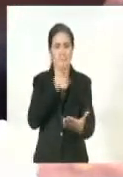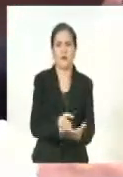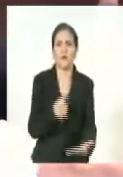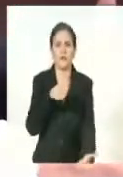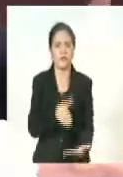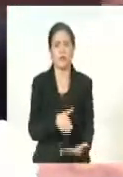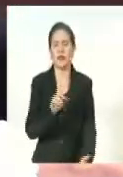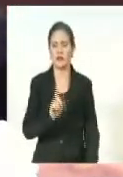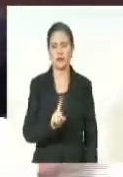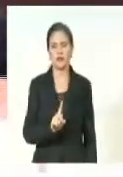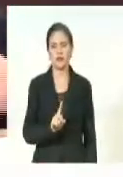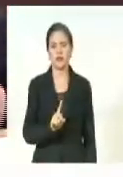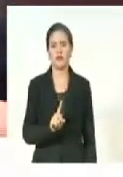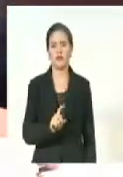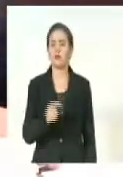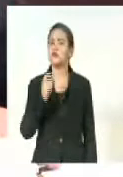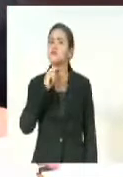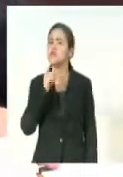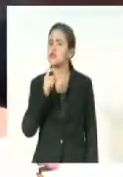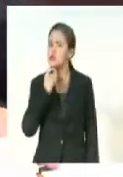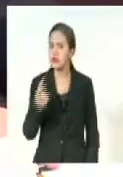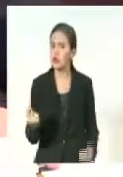quer transgredir lei.